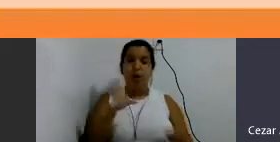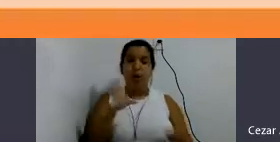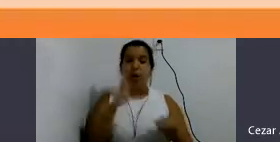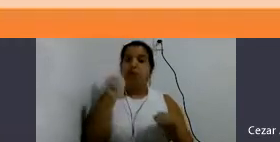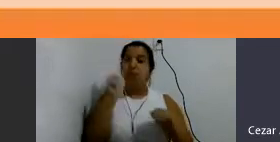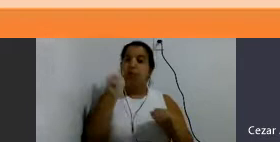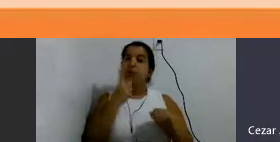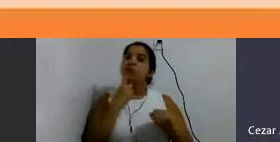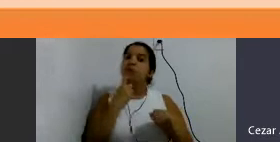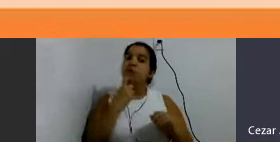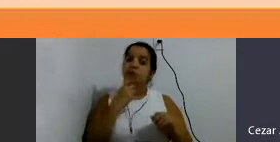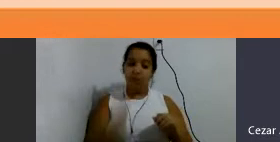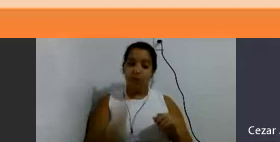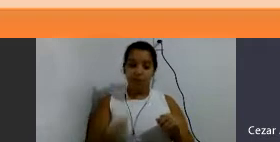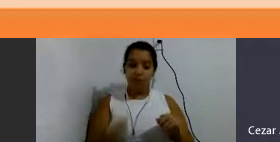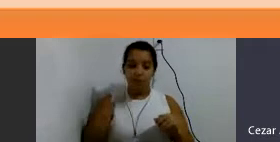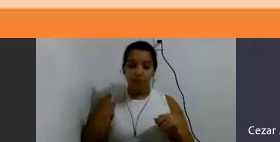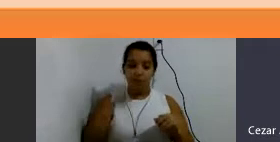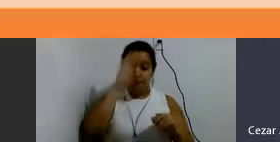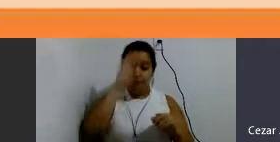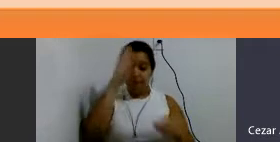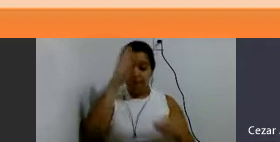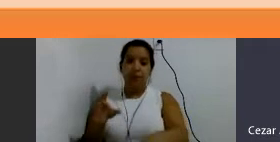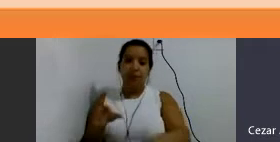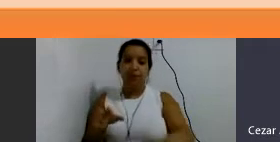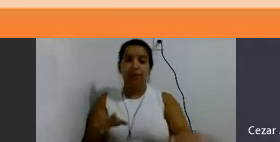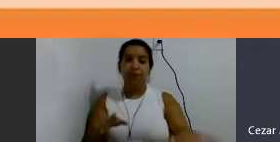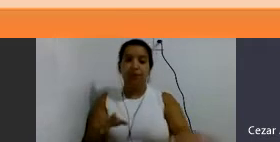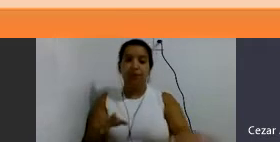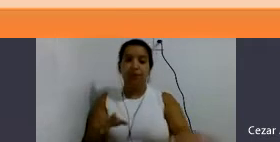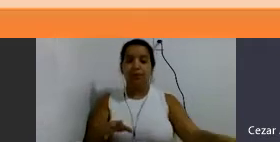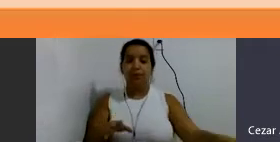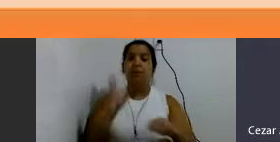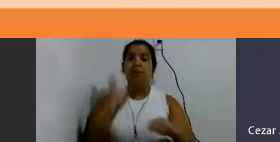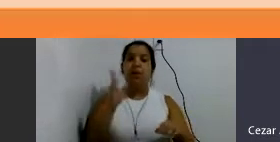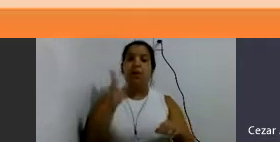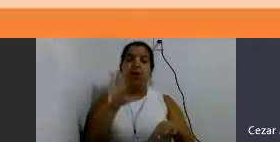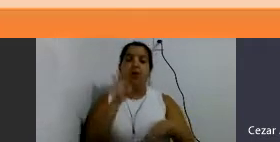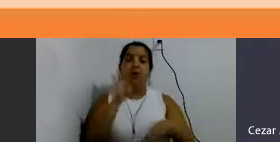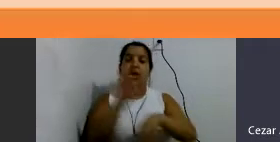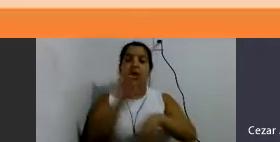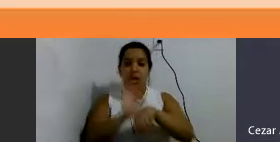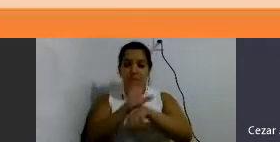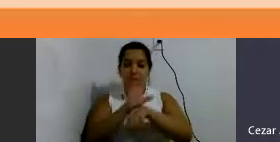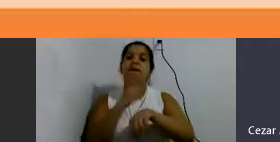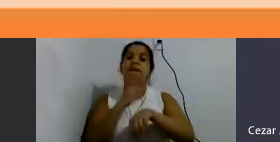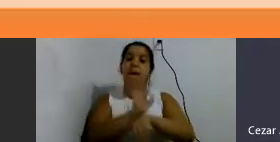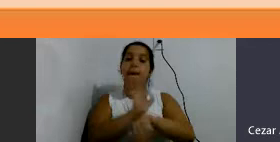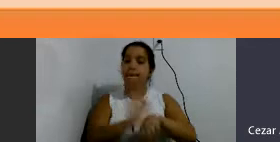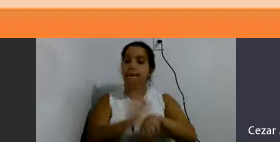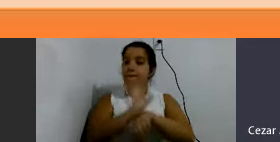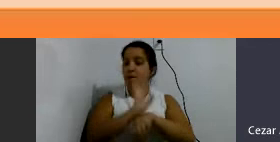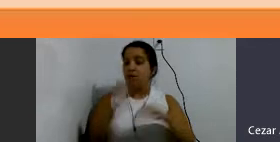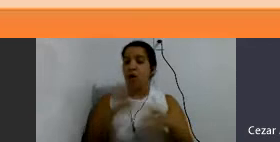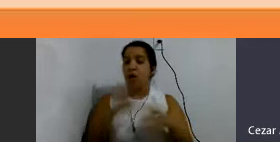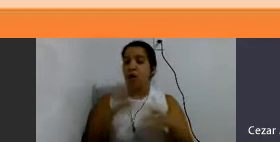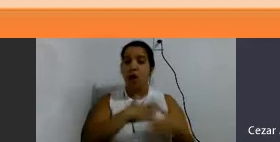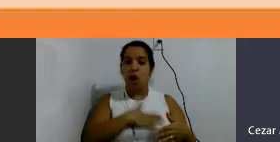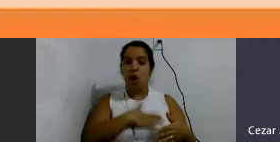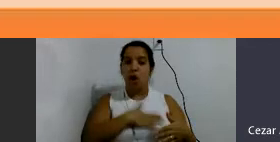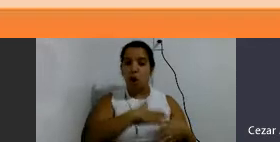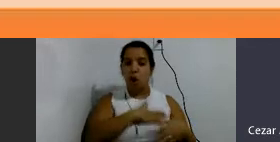ele vive principalmente em hepatócito e em hemácias. Então, ele tem tropismo por esses órgãos. Mas já se